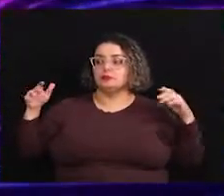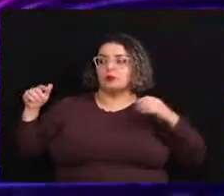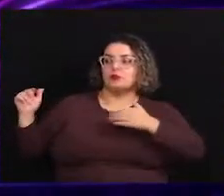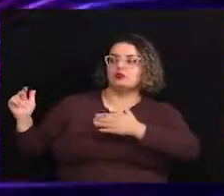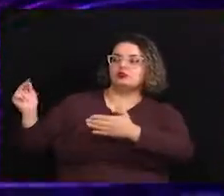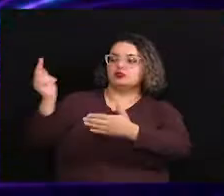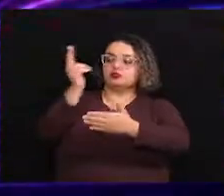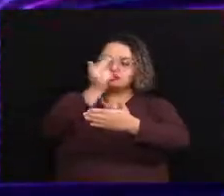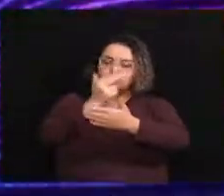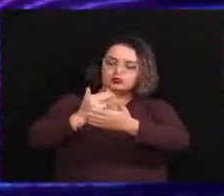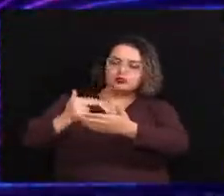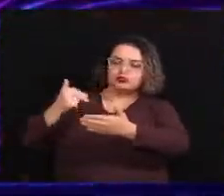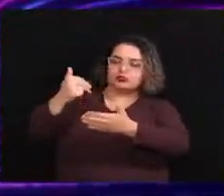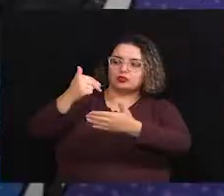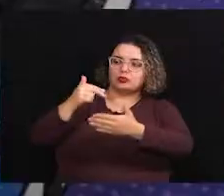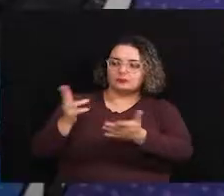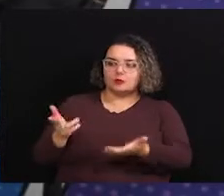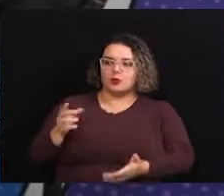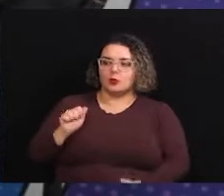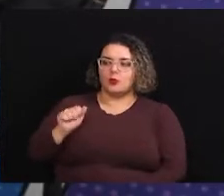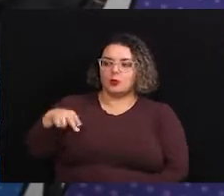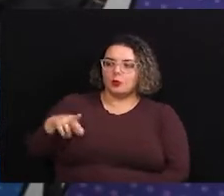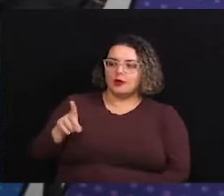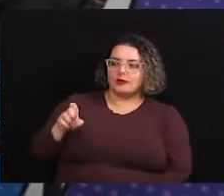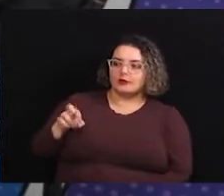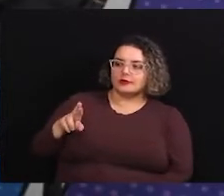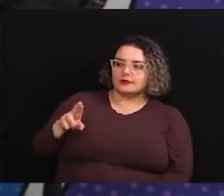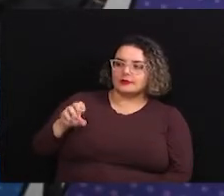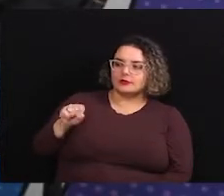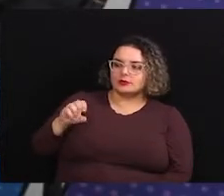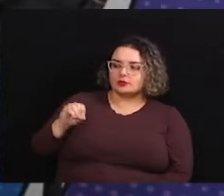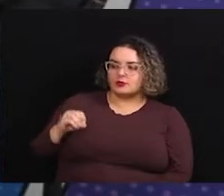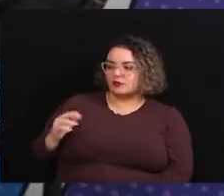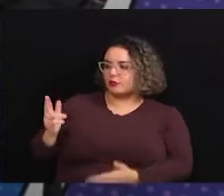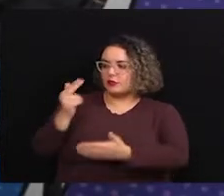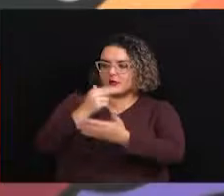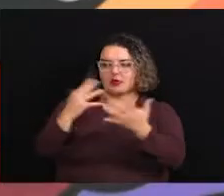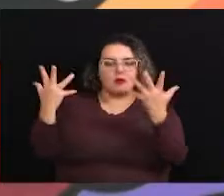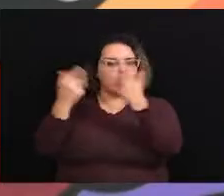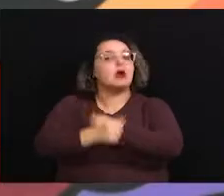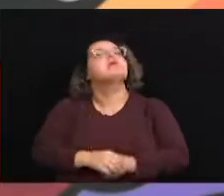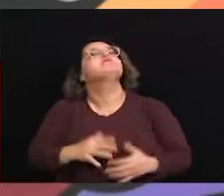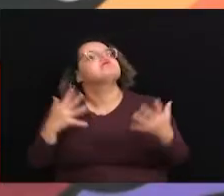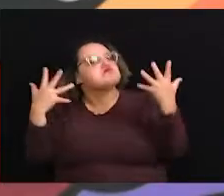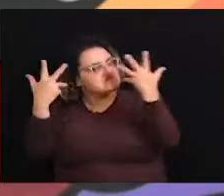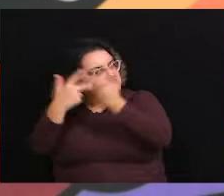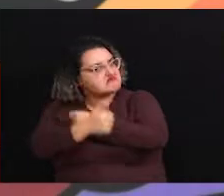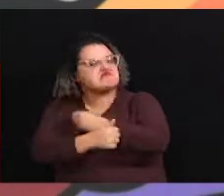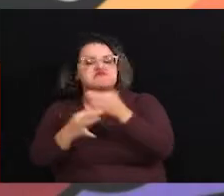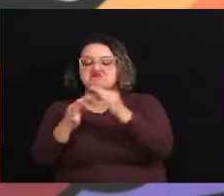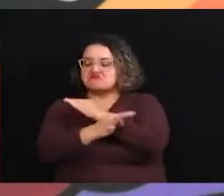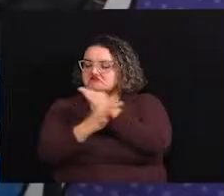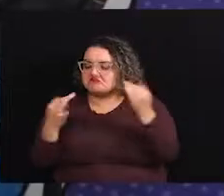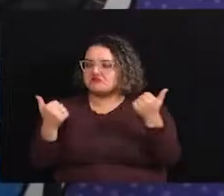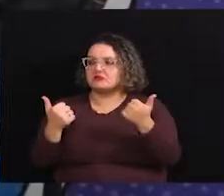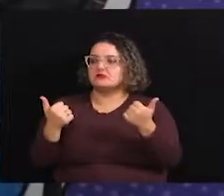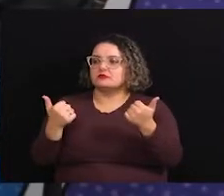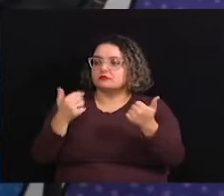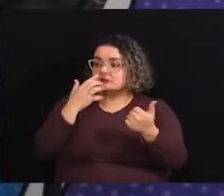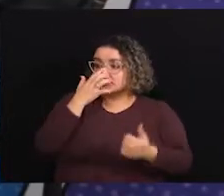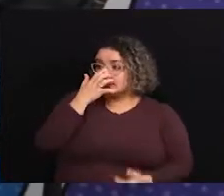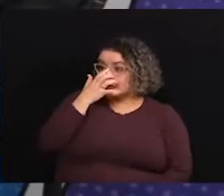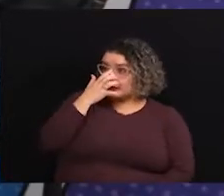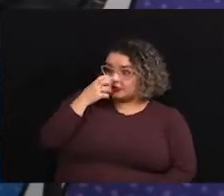aqui na capa do livro pelo meu designer, o Anderson Silveira, fez uma capa linda aqui. Belíssima essa capa.